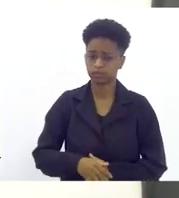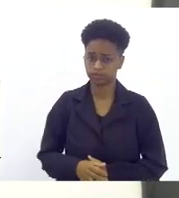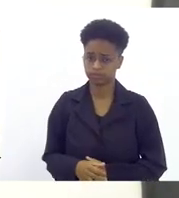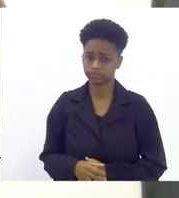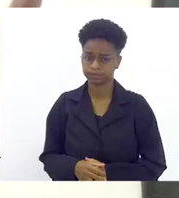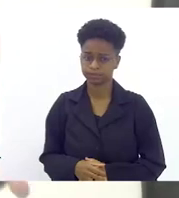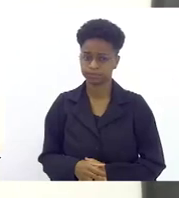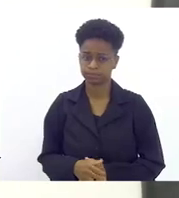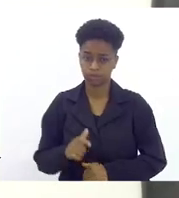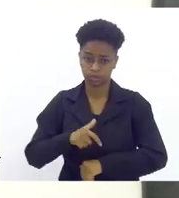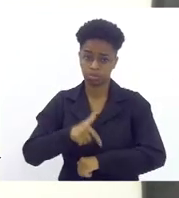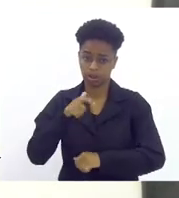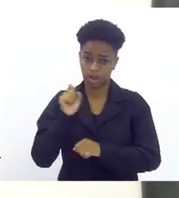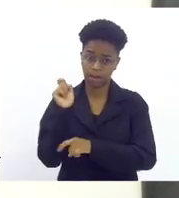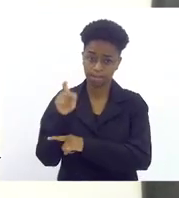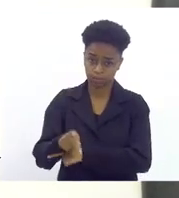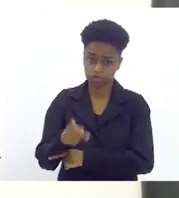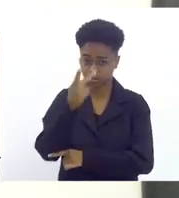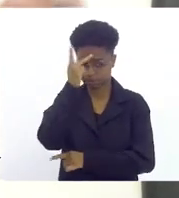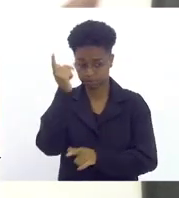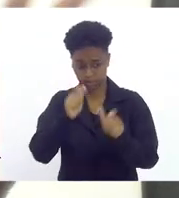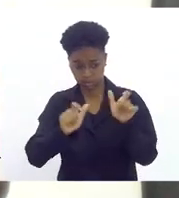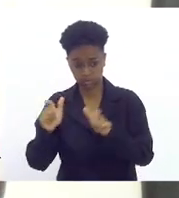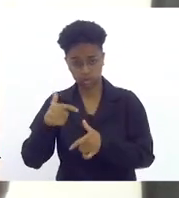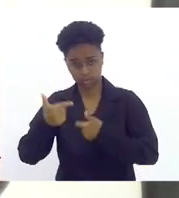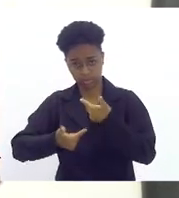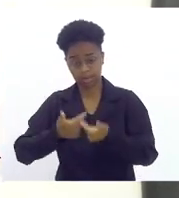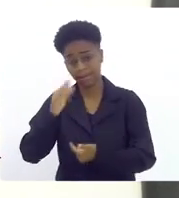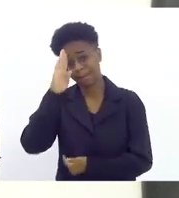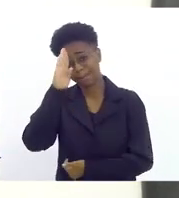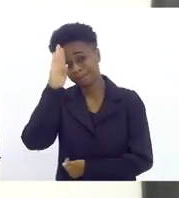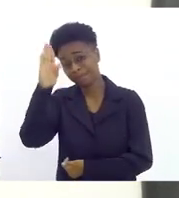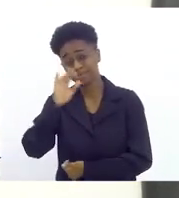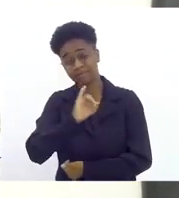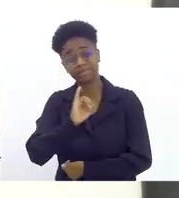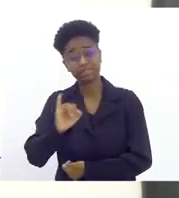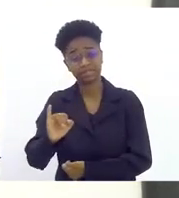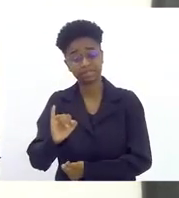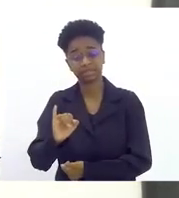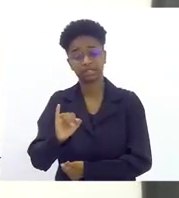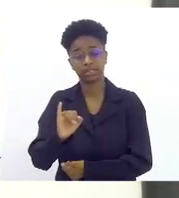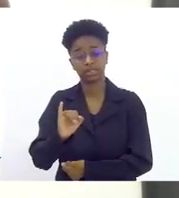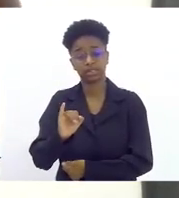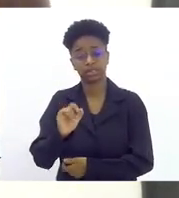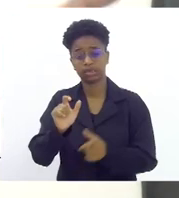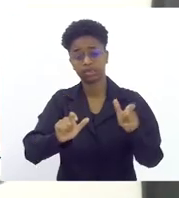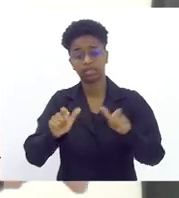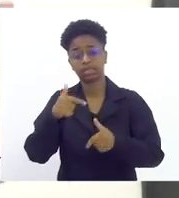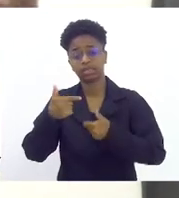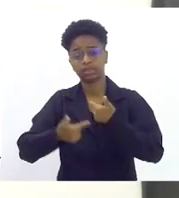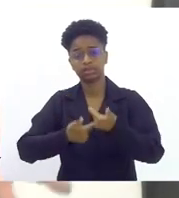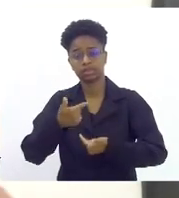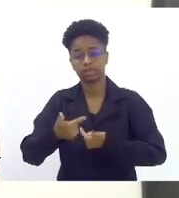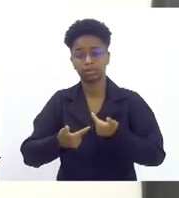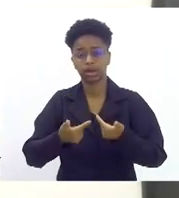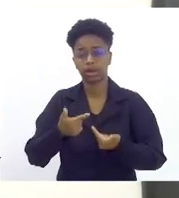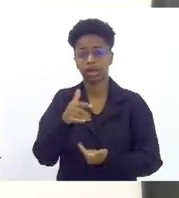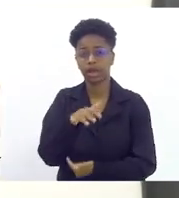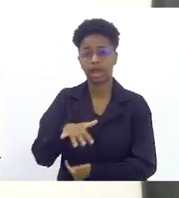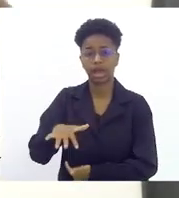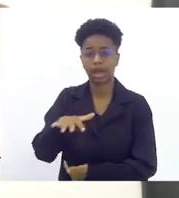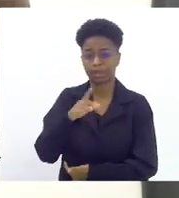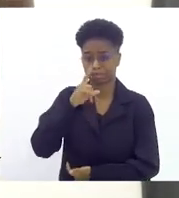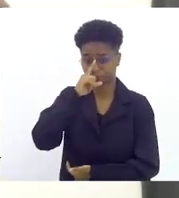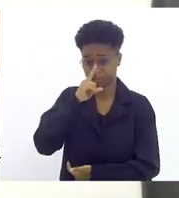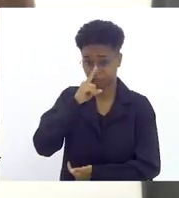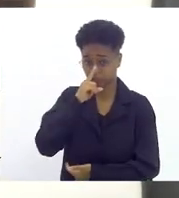né, na hora de aposentar esses trabalhadores, principalmente se for trabalhador que trabalha em área insalubre,